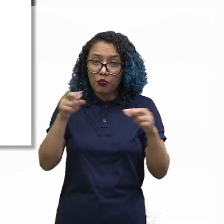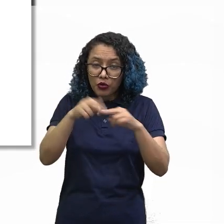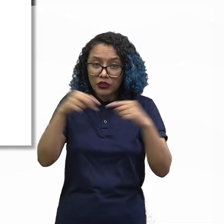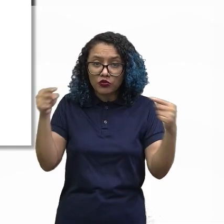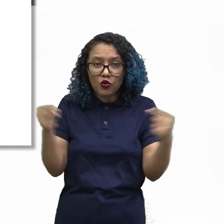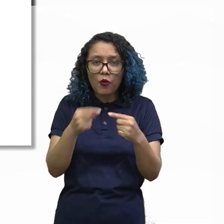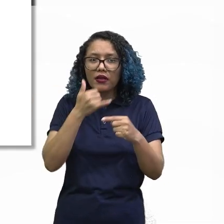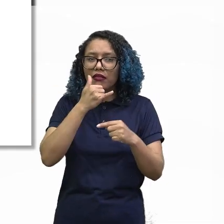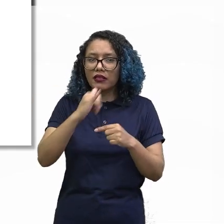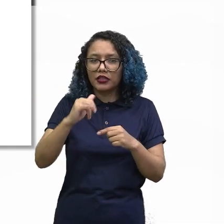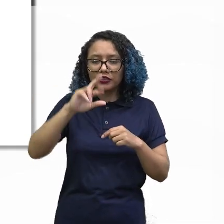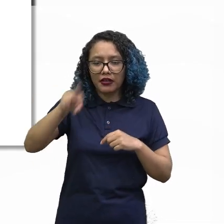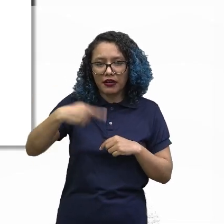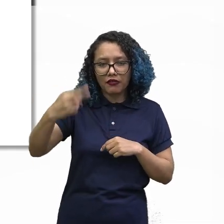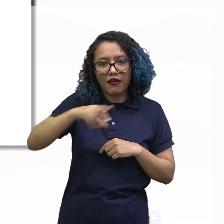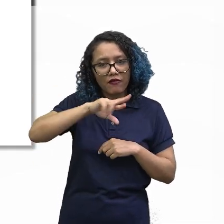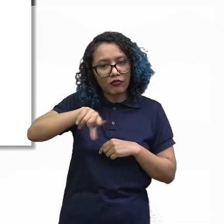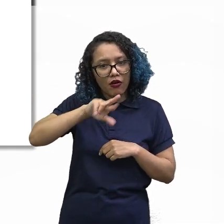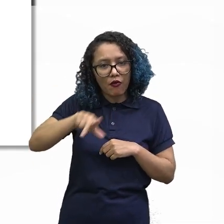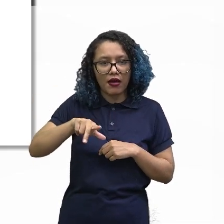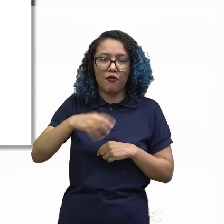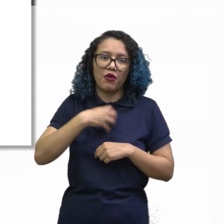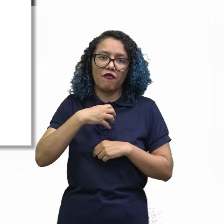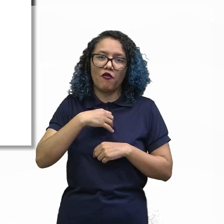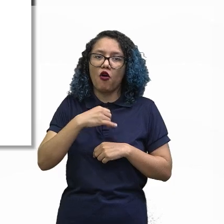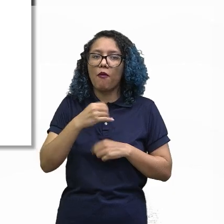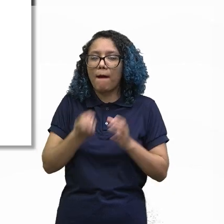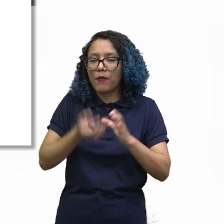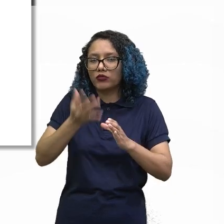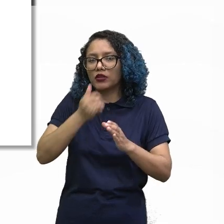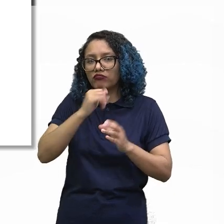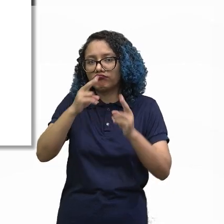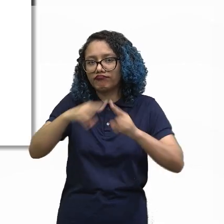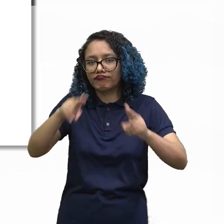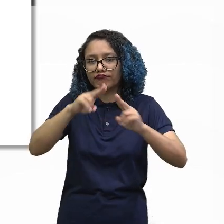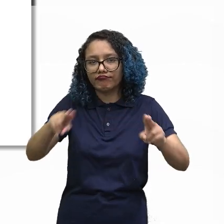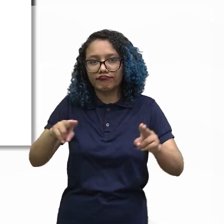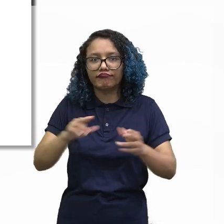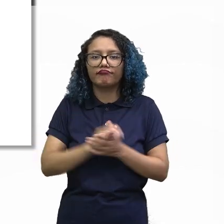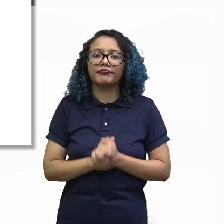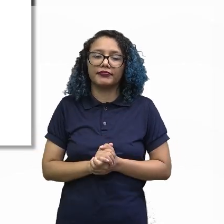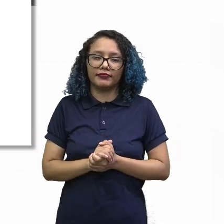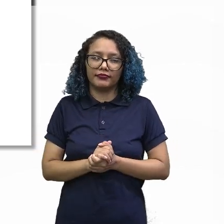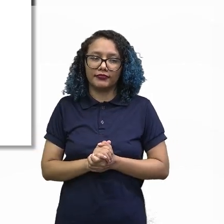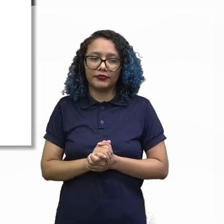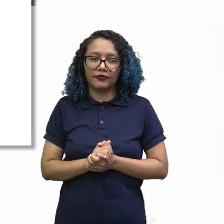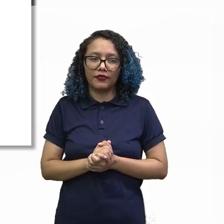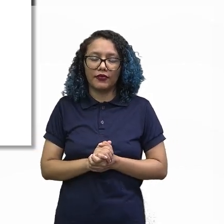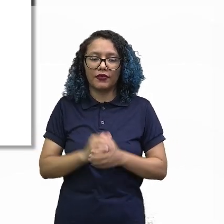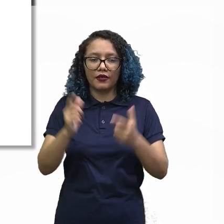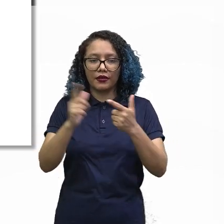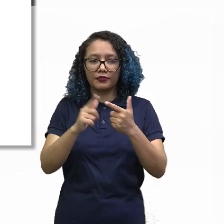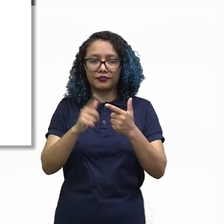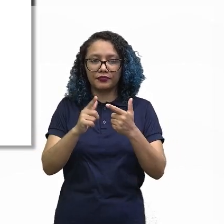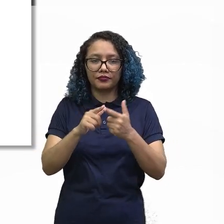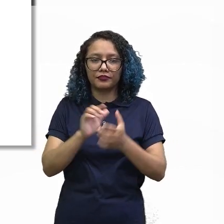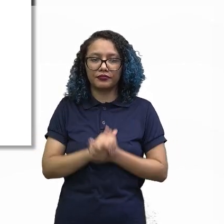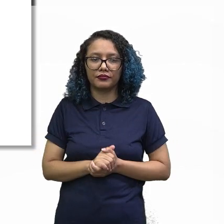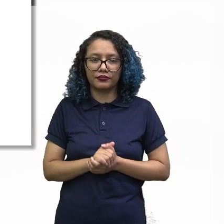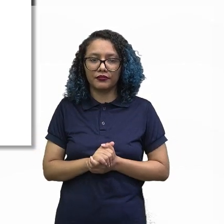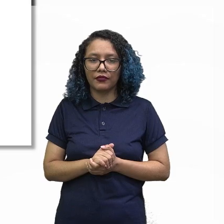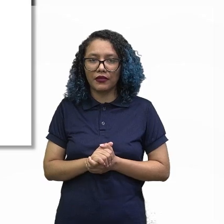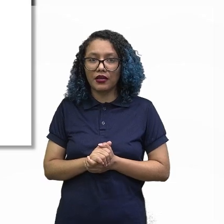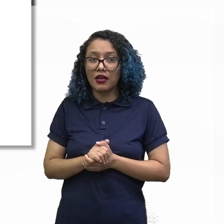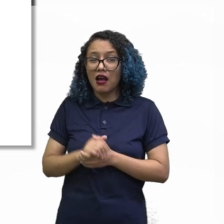de geração de eletricidade. É uma desvantagem que não vai durar eternamente. Elevados custos